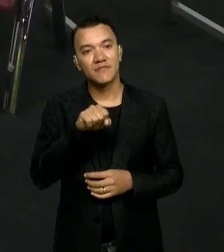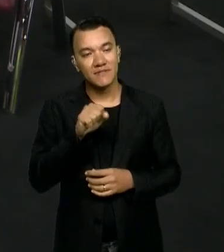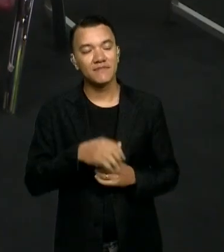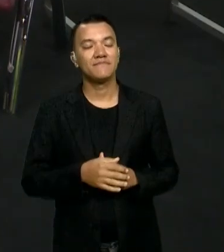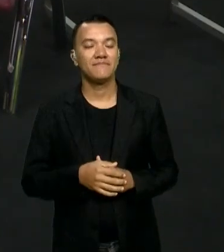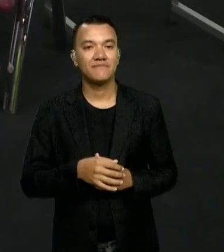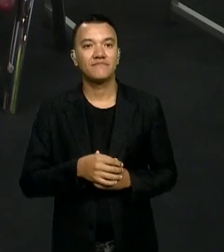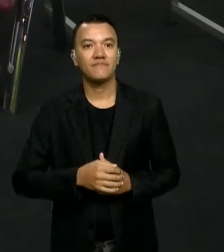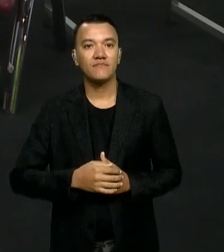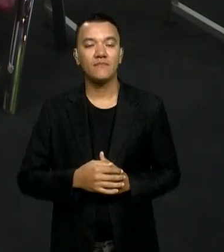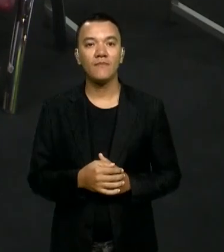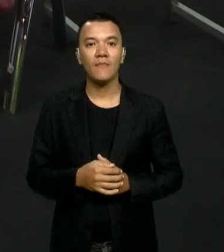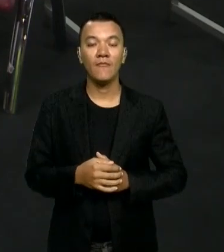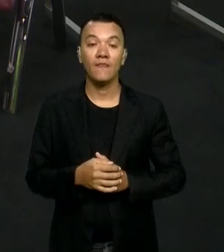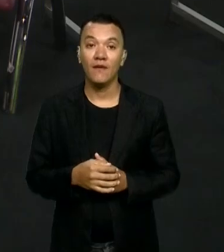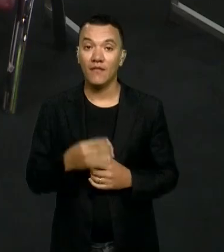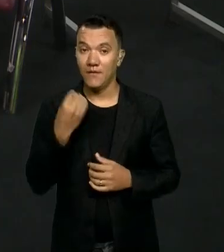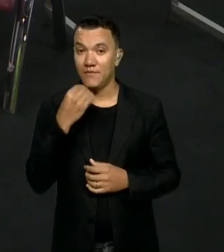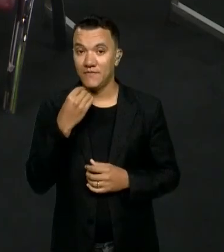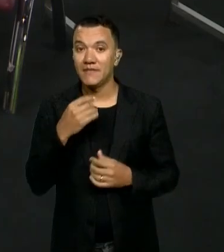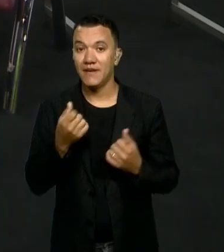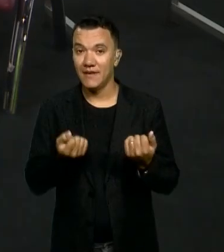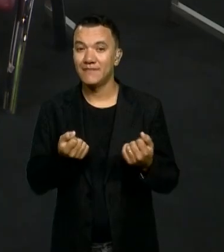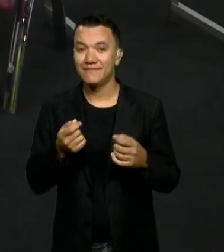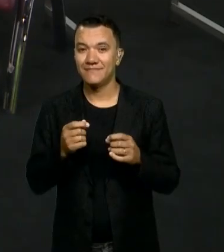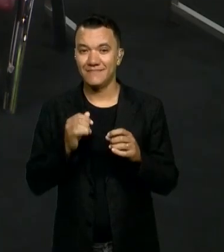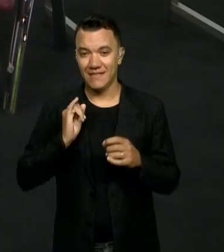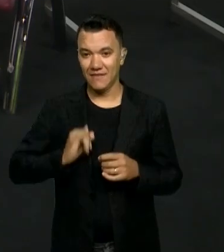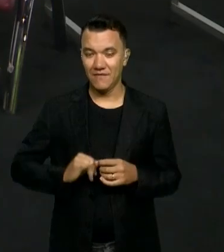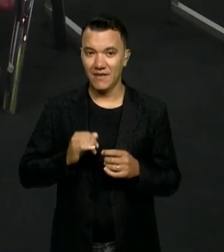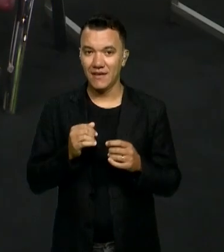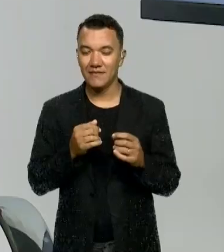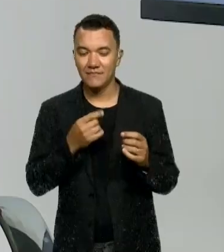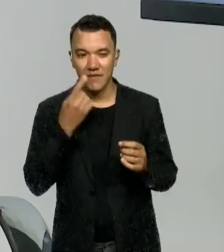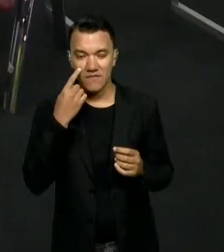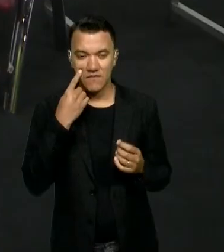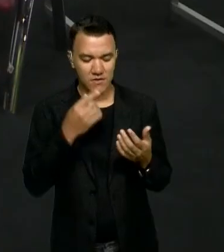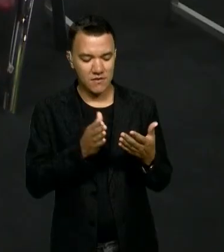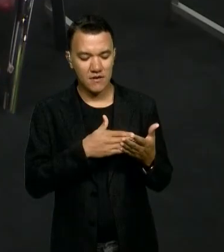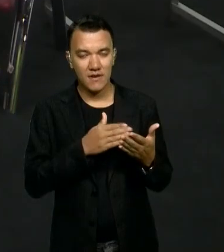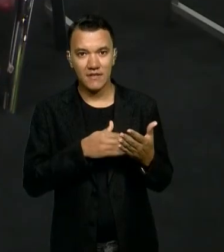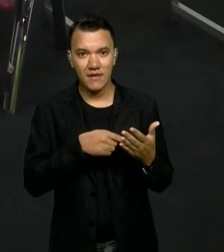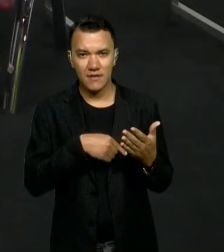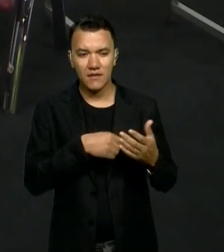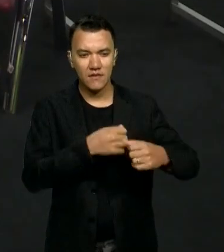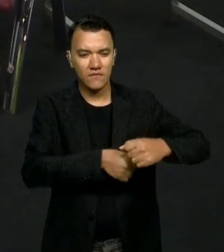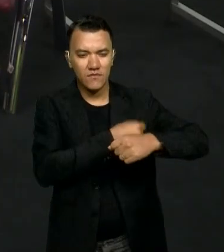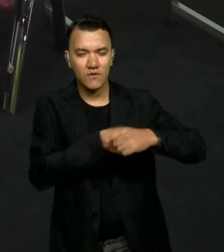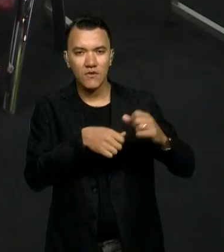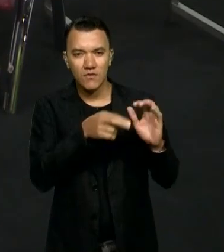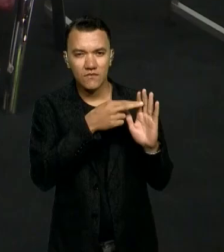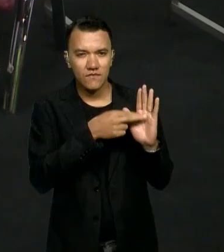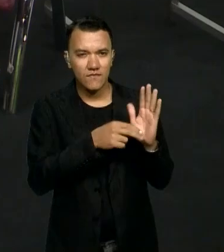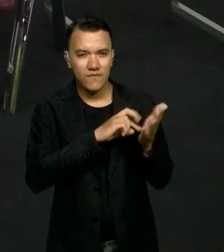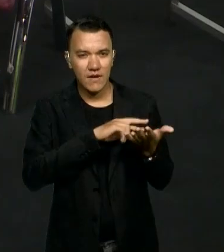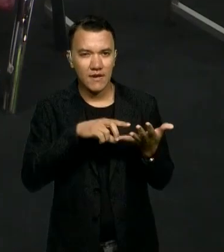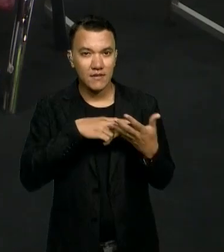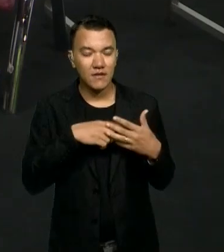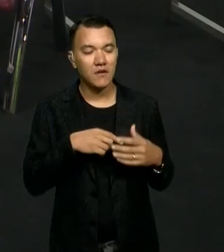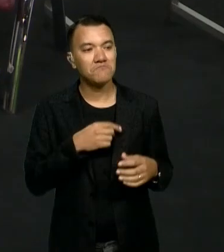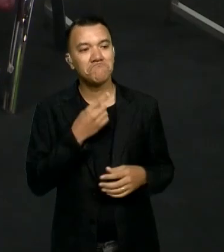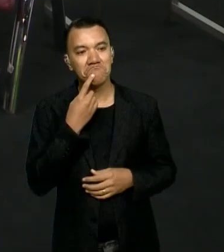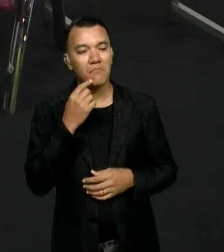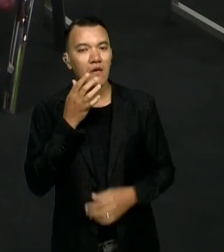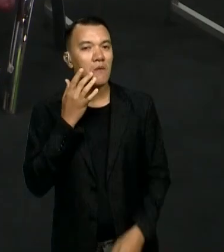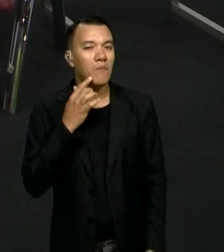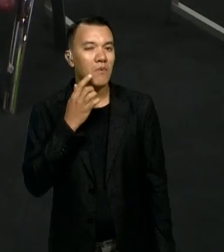bem. sim. E aí, assim, eu aproveitei o intervalo para dar uma olhadinha nesse caderno de receitas e eu confesso para vocês que eu já estou aqui com a